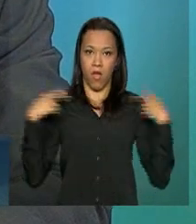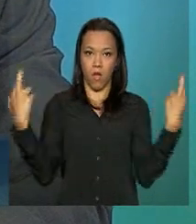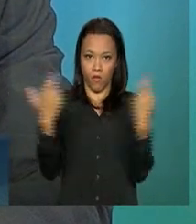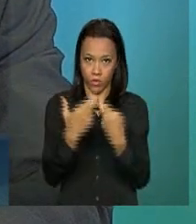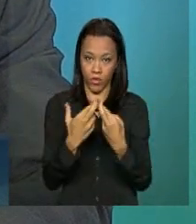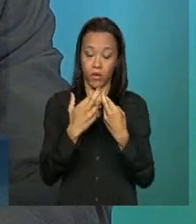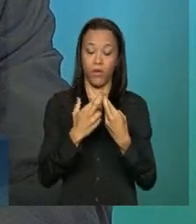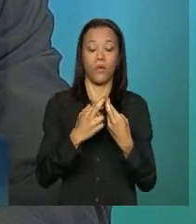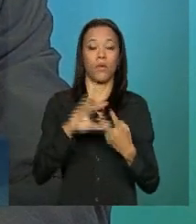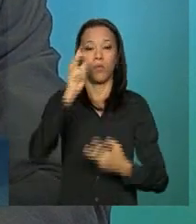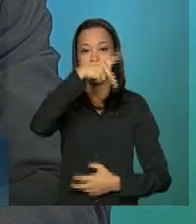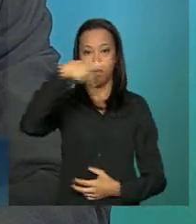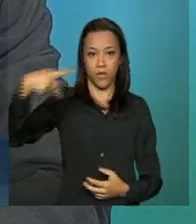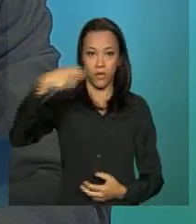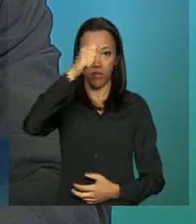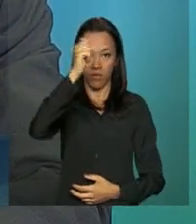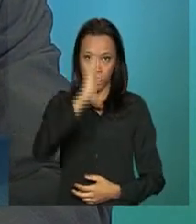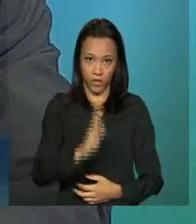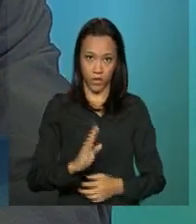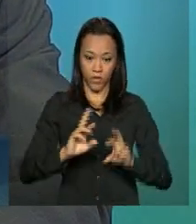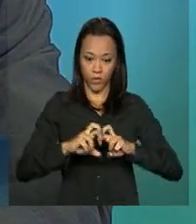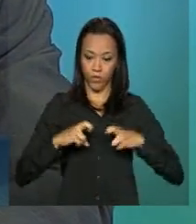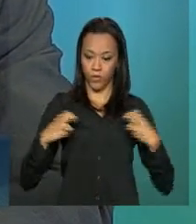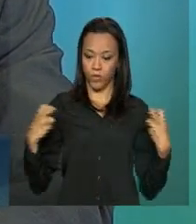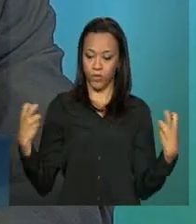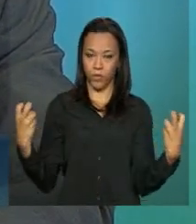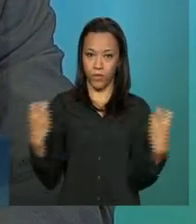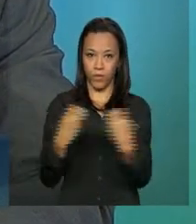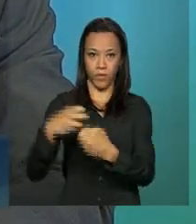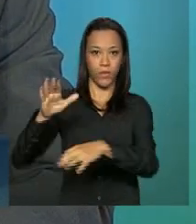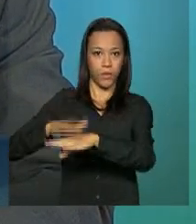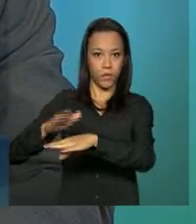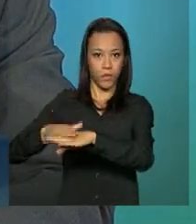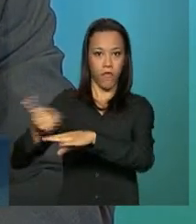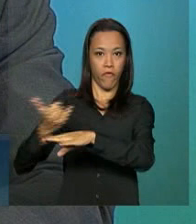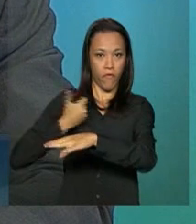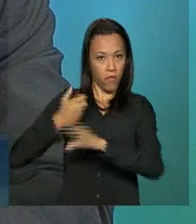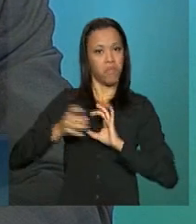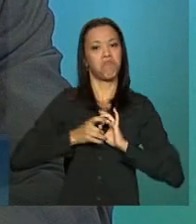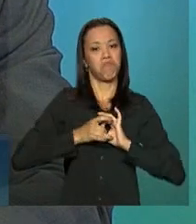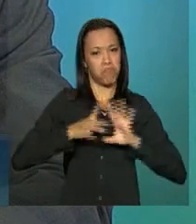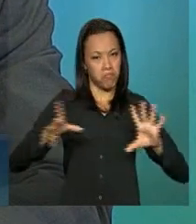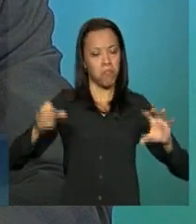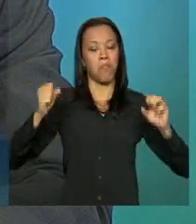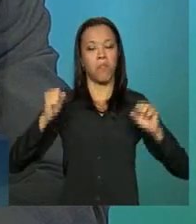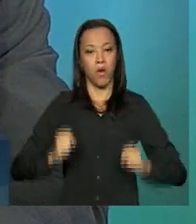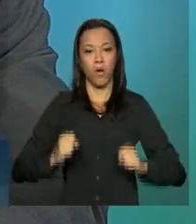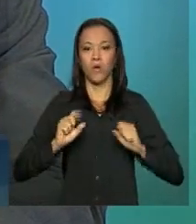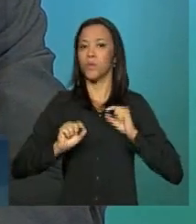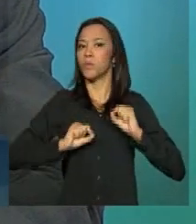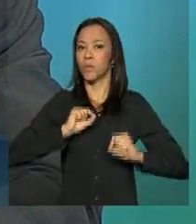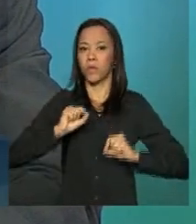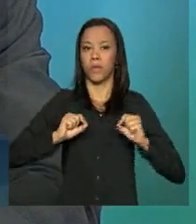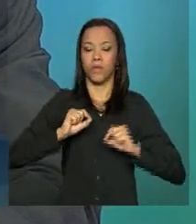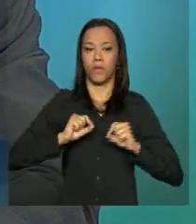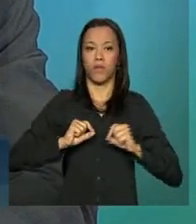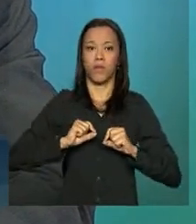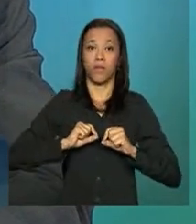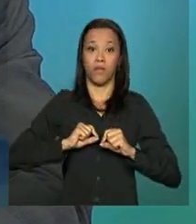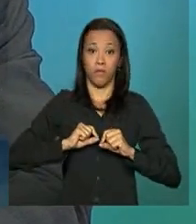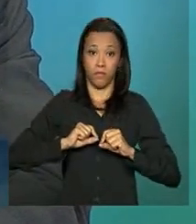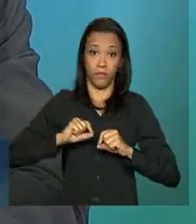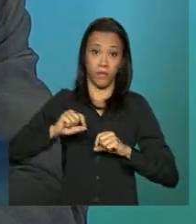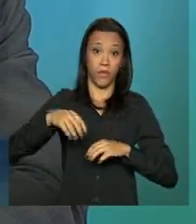República e ela nos autorizou a anunciar o início